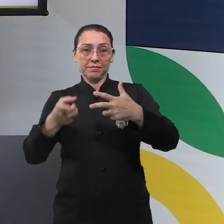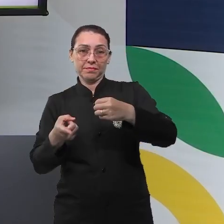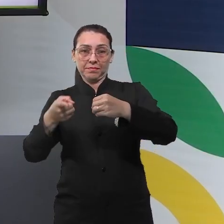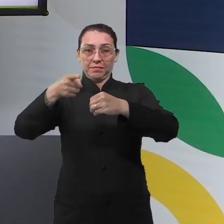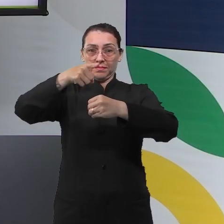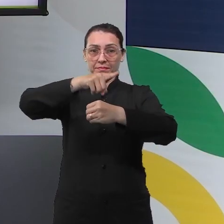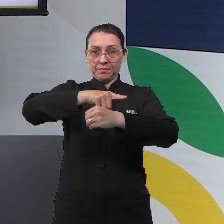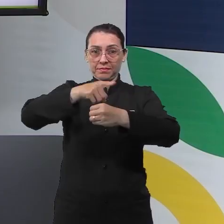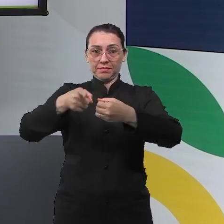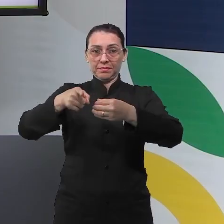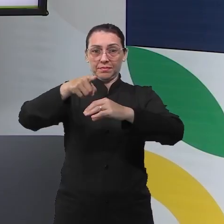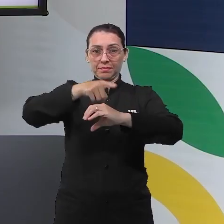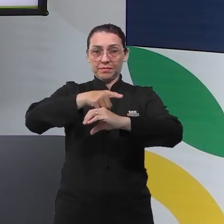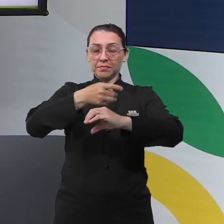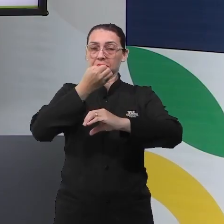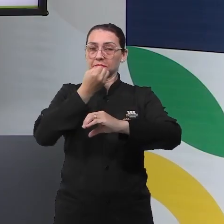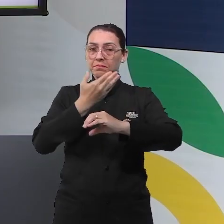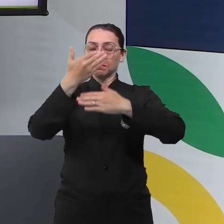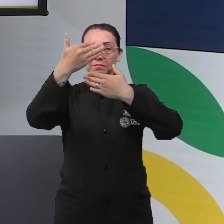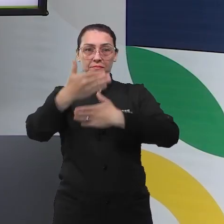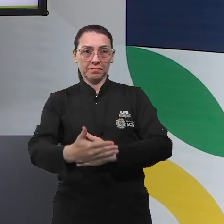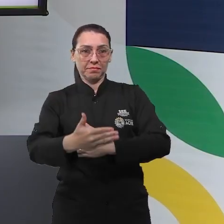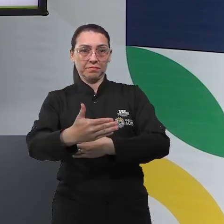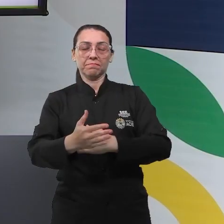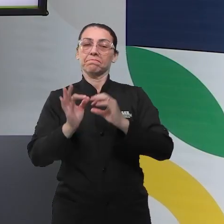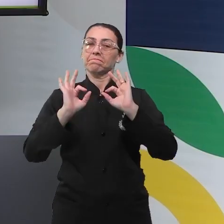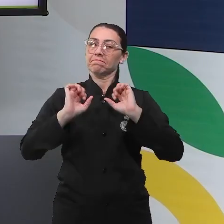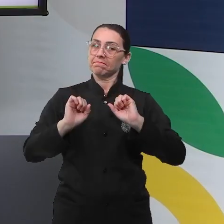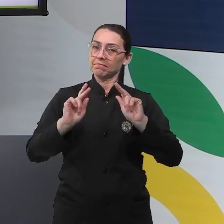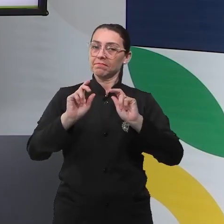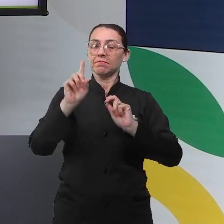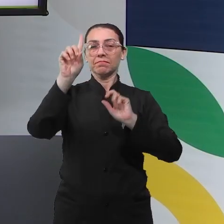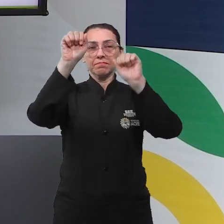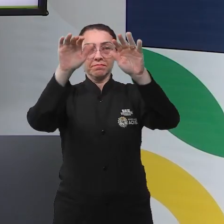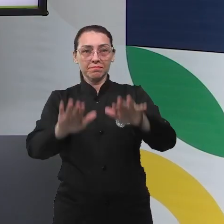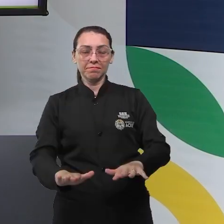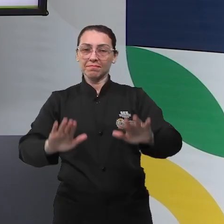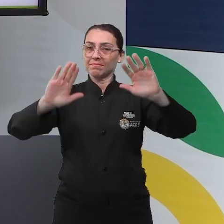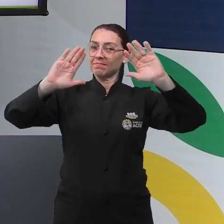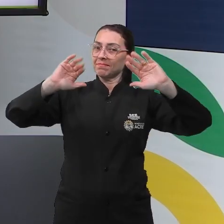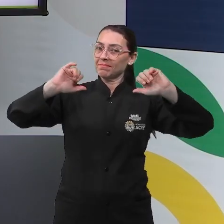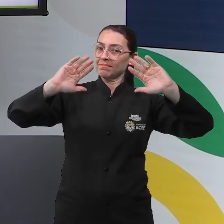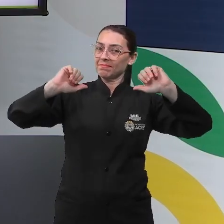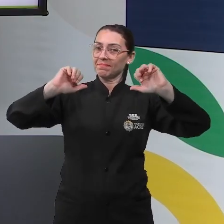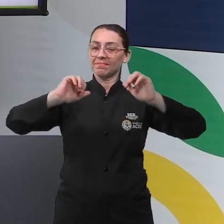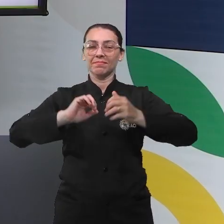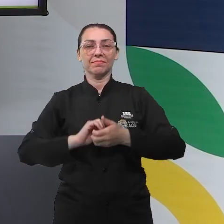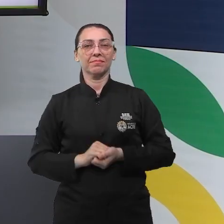Desejo a você uma excelente prova, vai dar certo. Fique com Deus. Adeus.